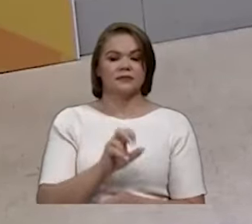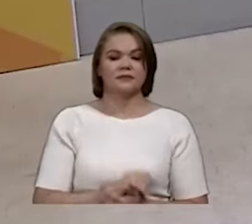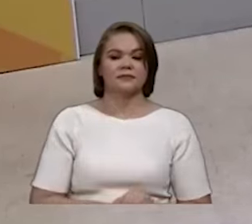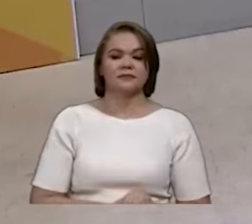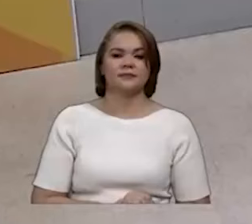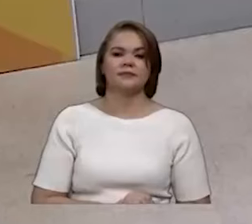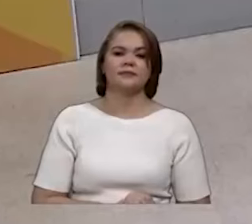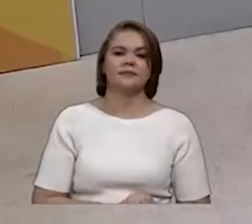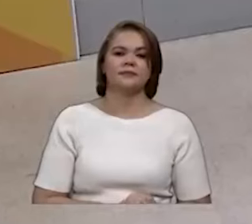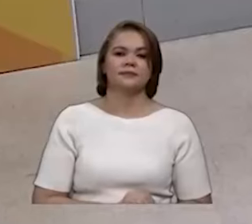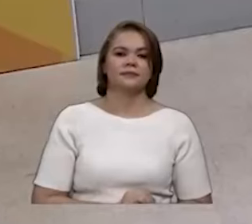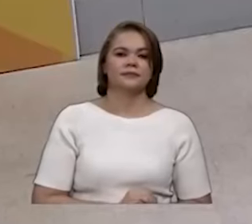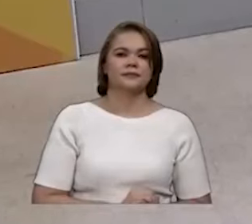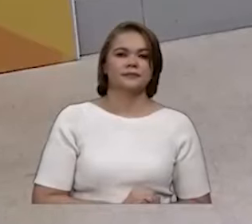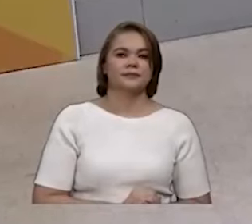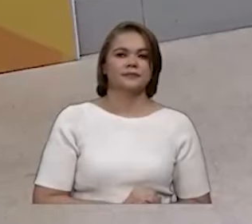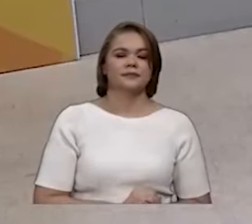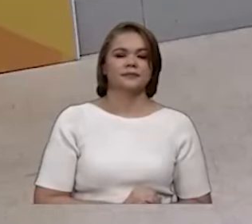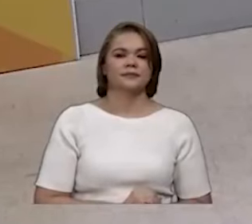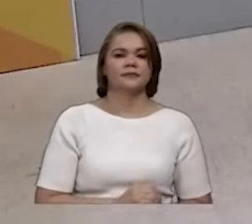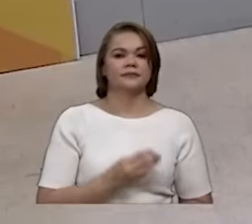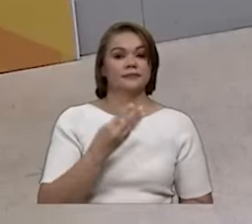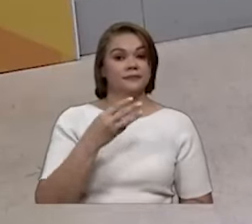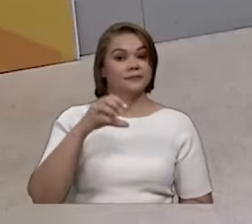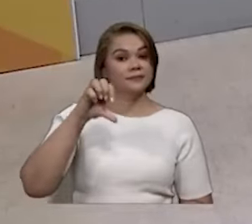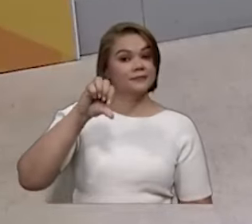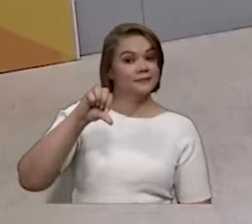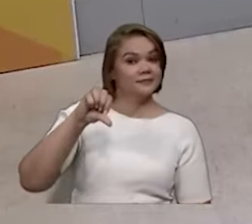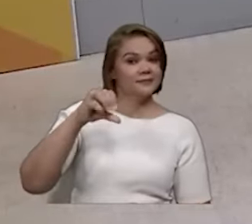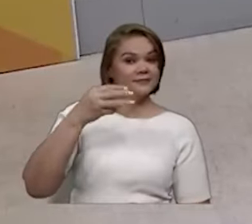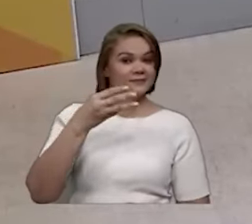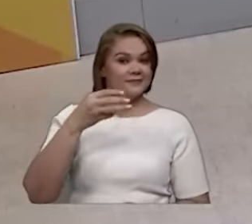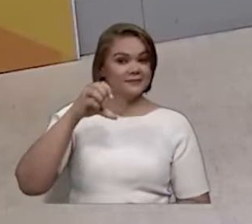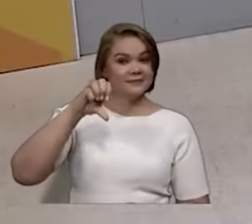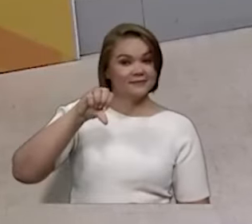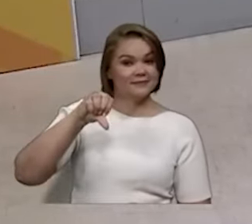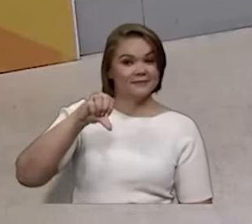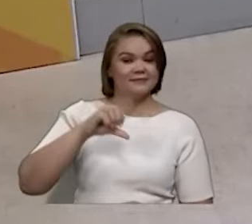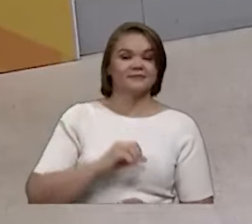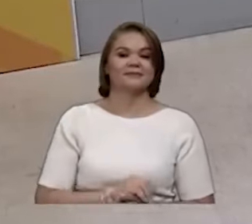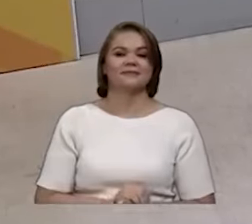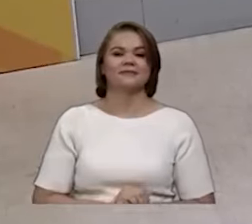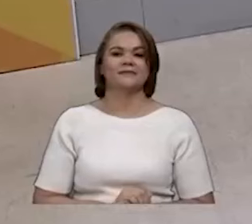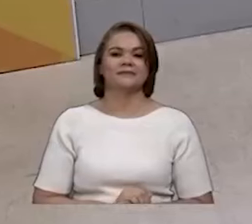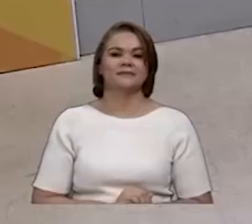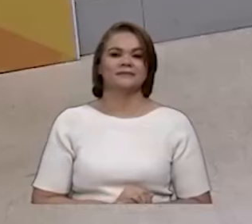25. Número 25 e 39. 39.